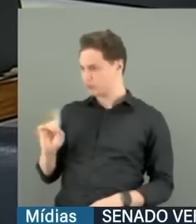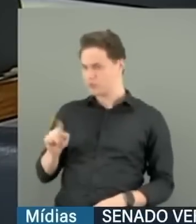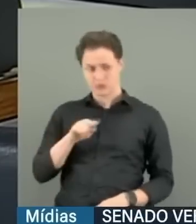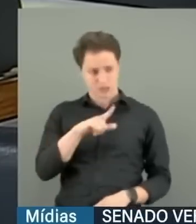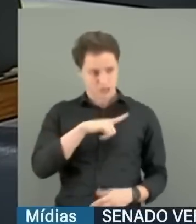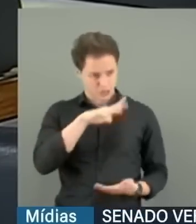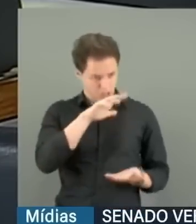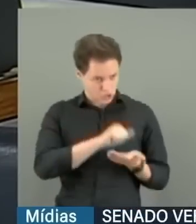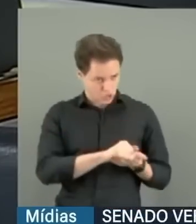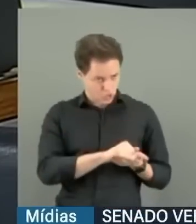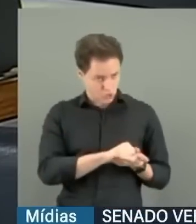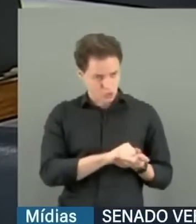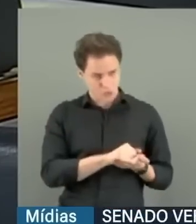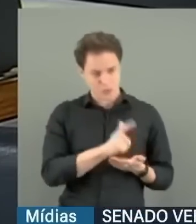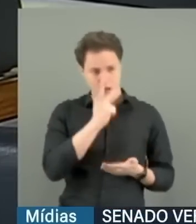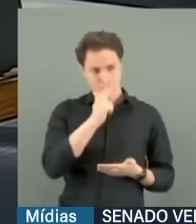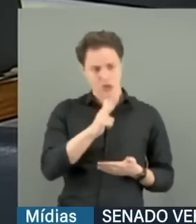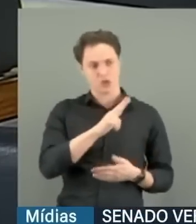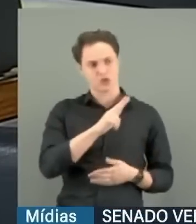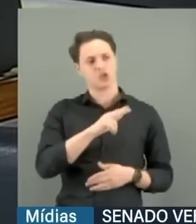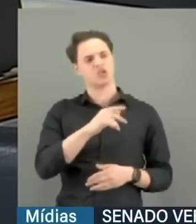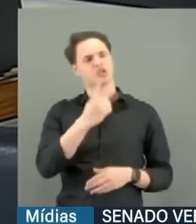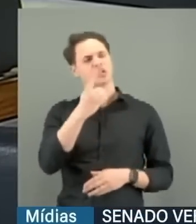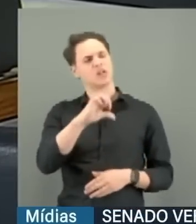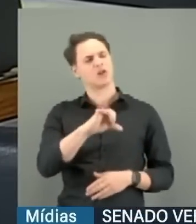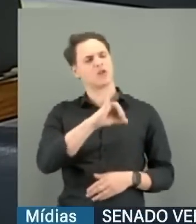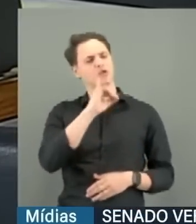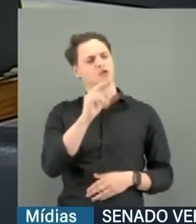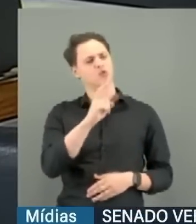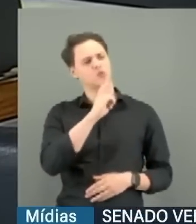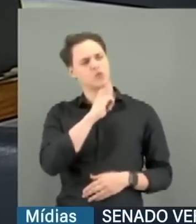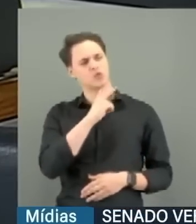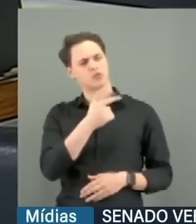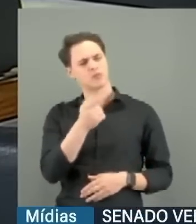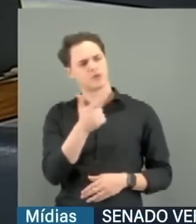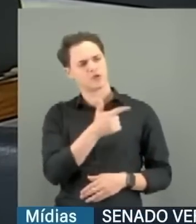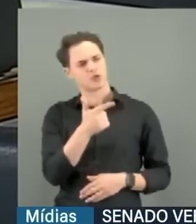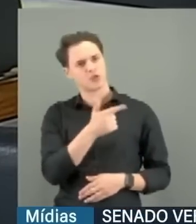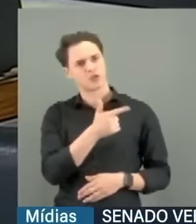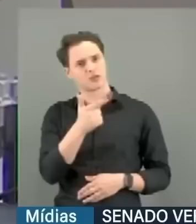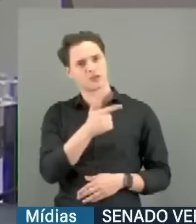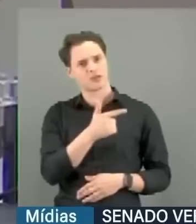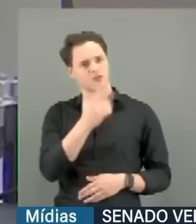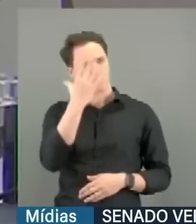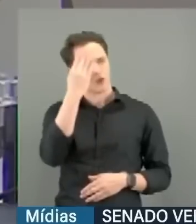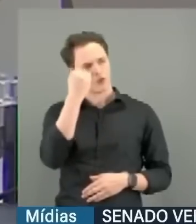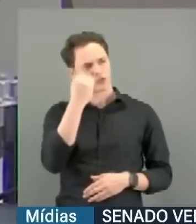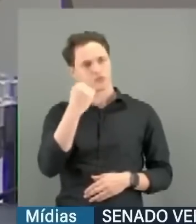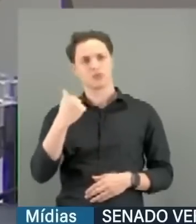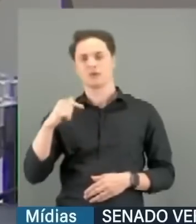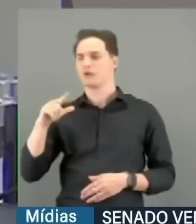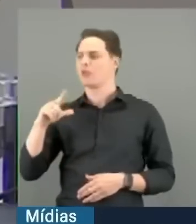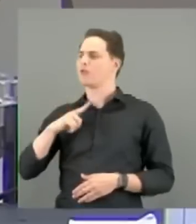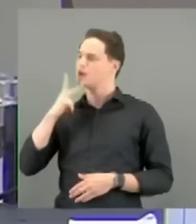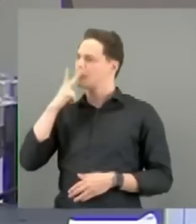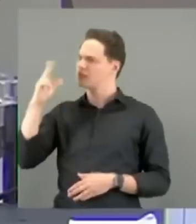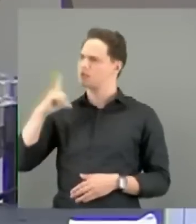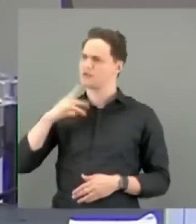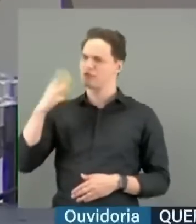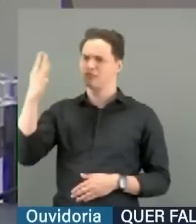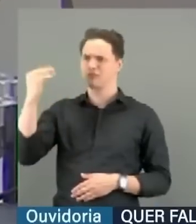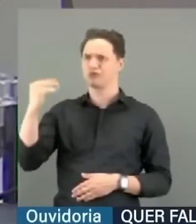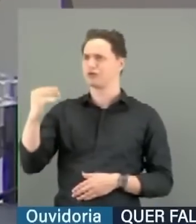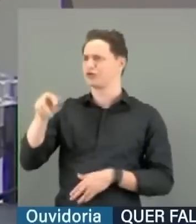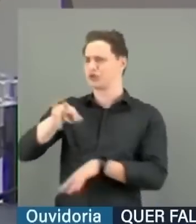ele? Parece-me que em julho, 19 de julho de 2022. Isso aí, eu devo ter registro com gente da